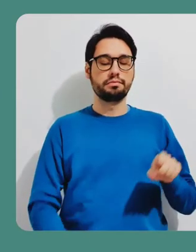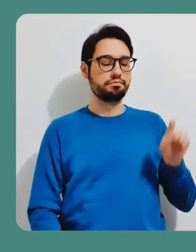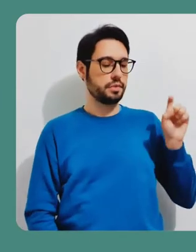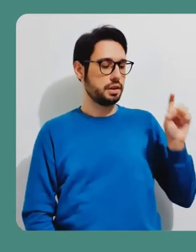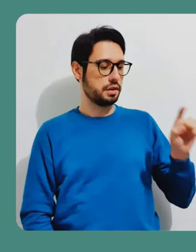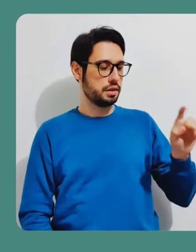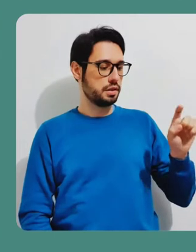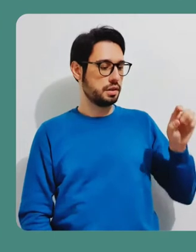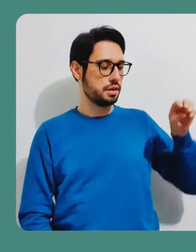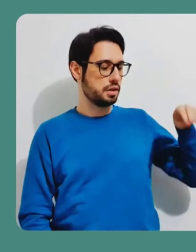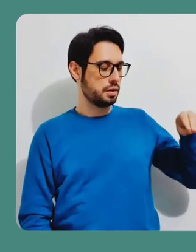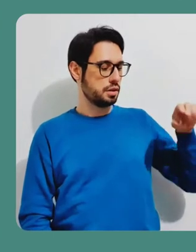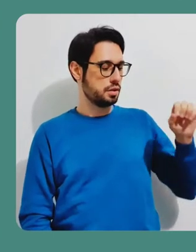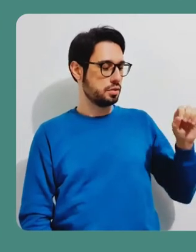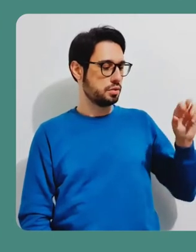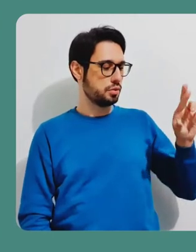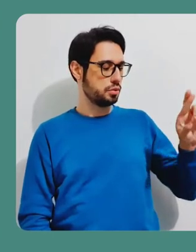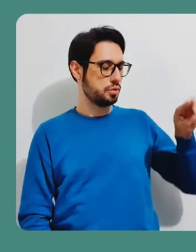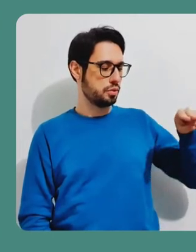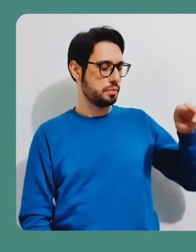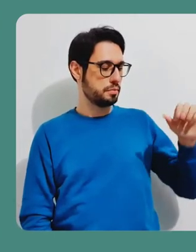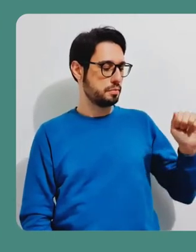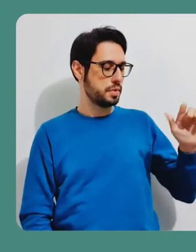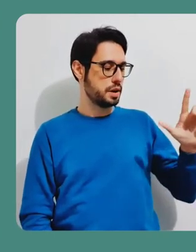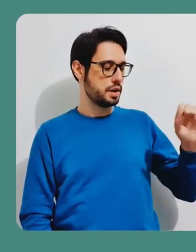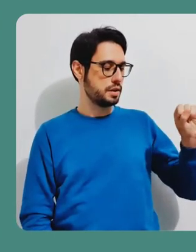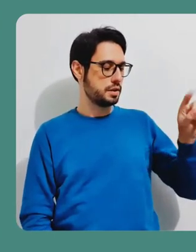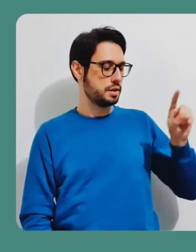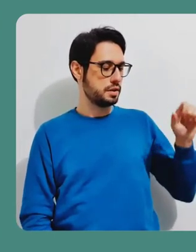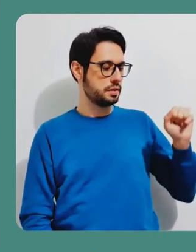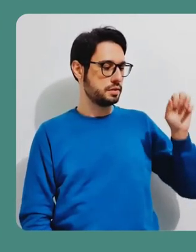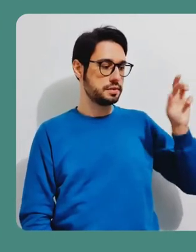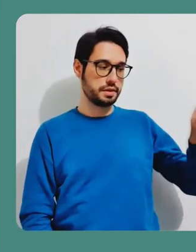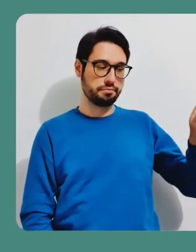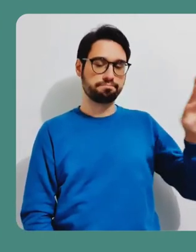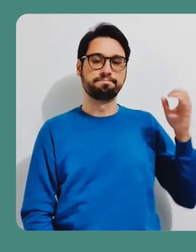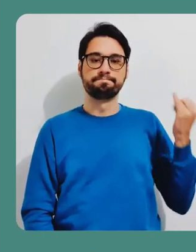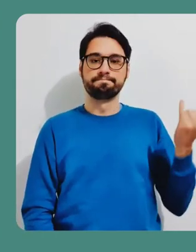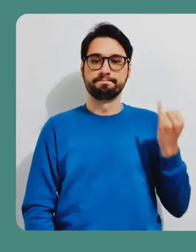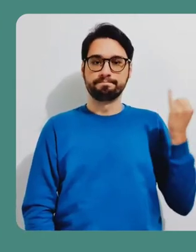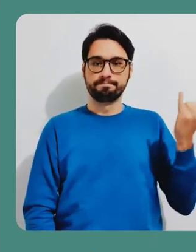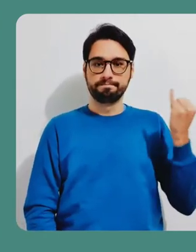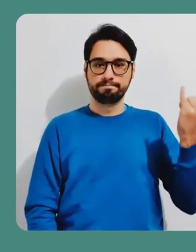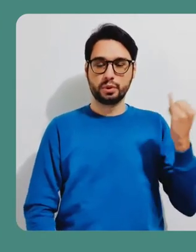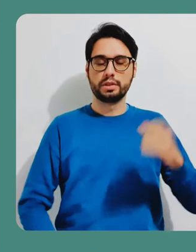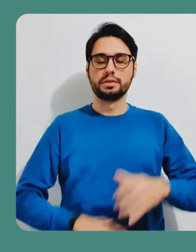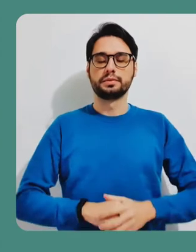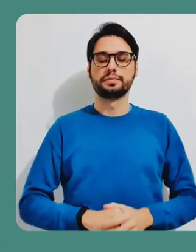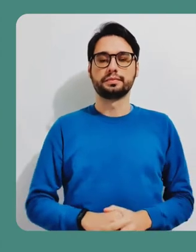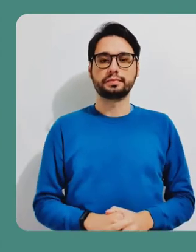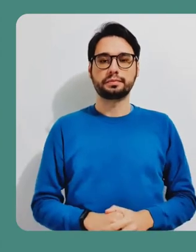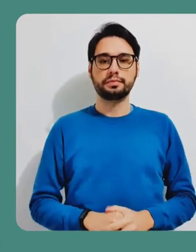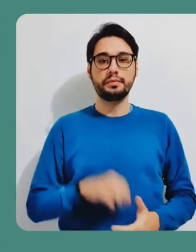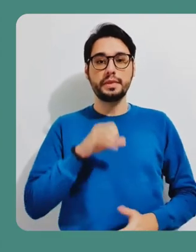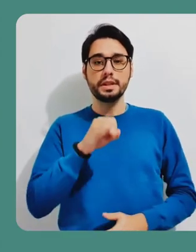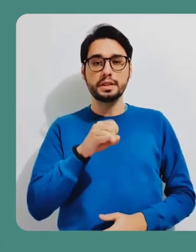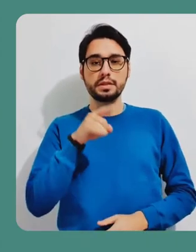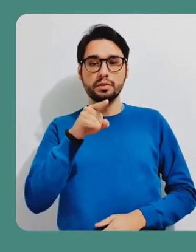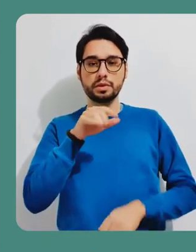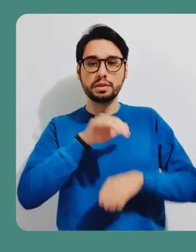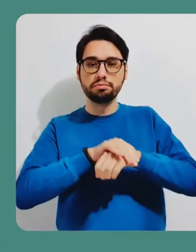em ok e em seguida a gente vai aplicar um outro efeito chamado normalizar esse efeito é